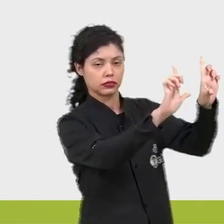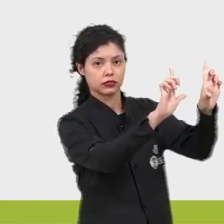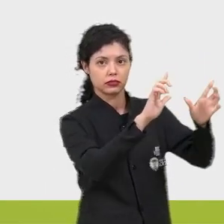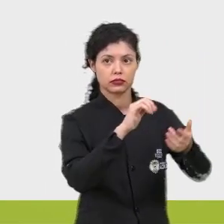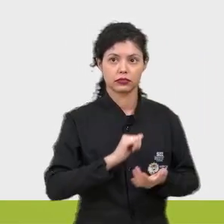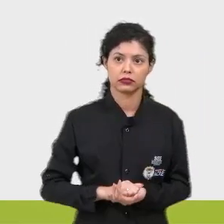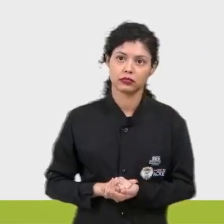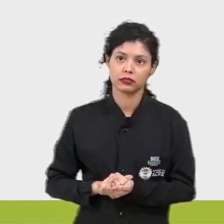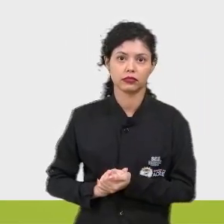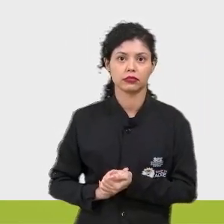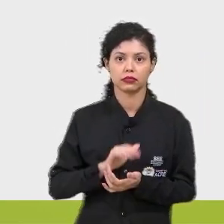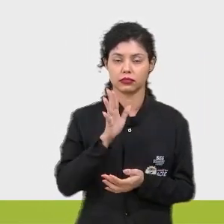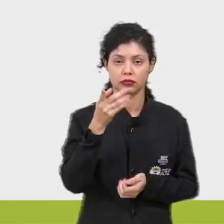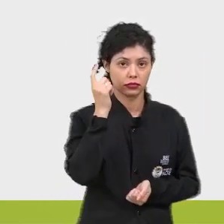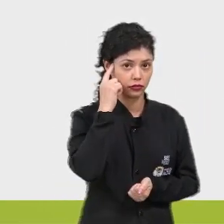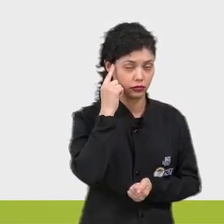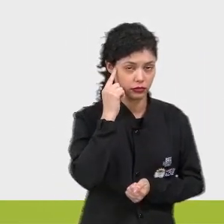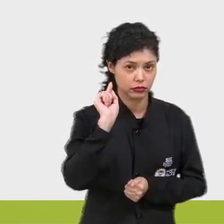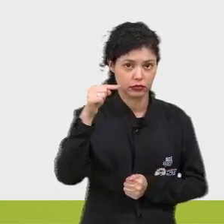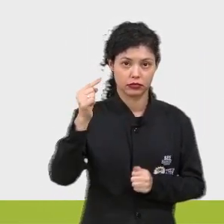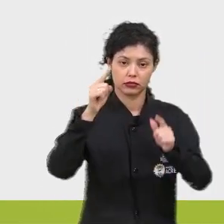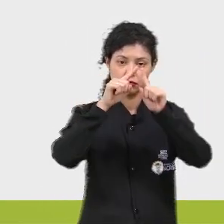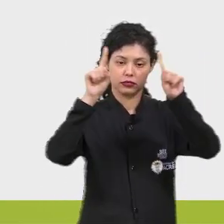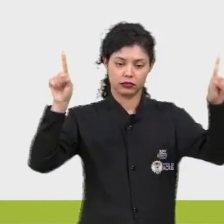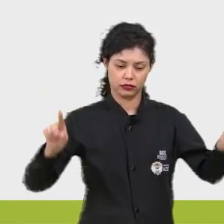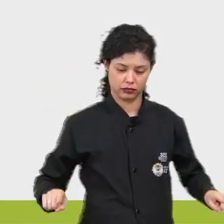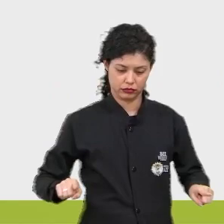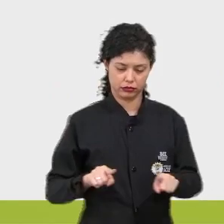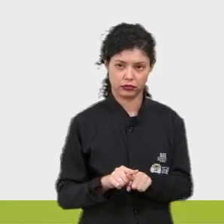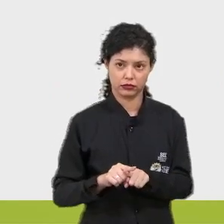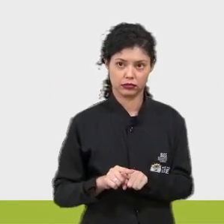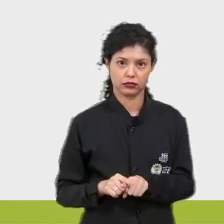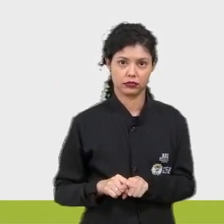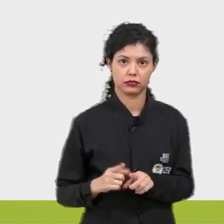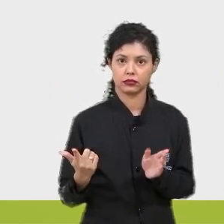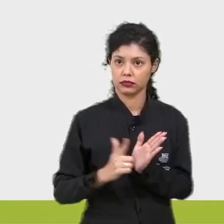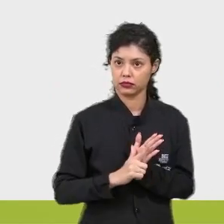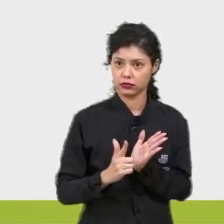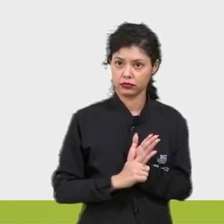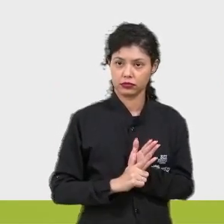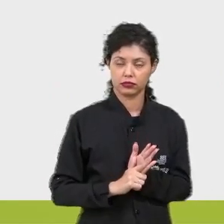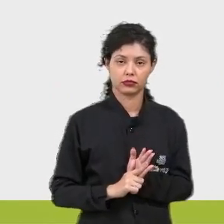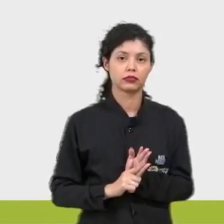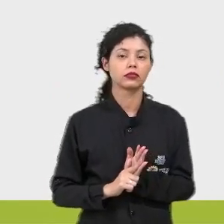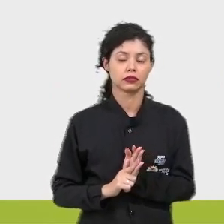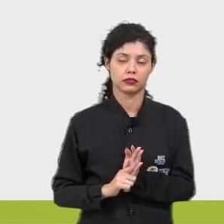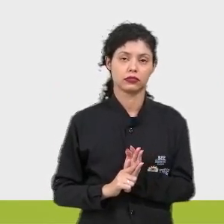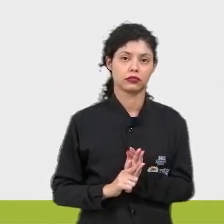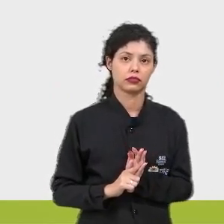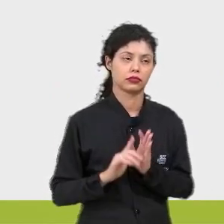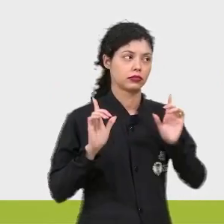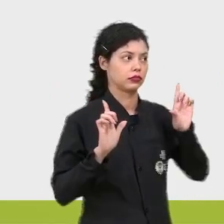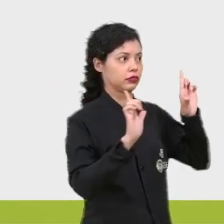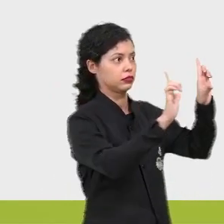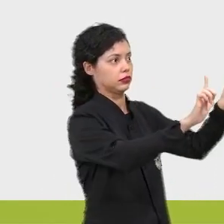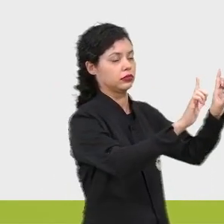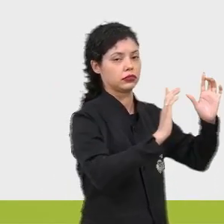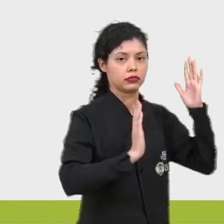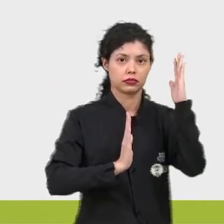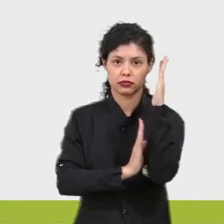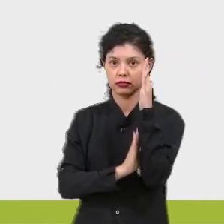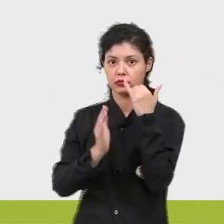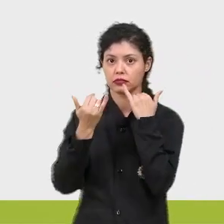digo cartaz, você já imagina aquele quadrado que você coloca, aquele papelzinho que você coloca em uma parede, que tem